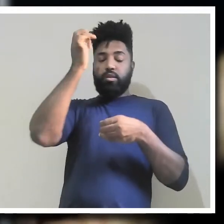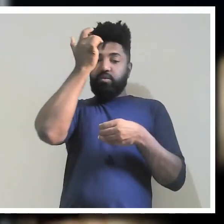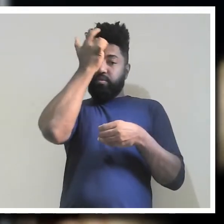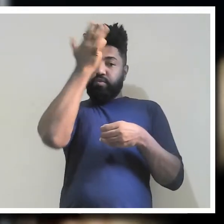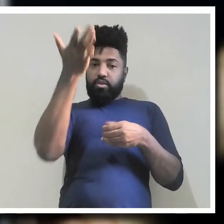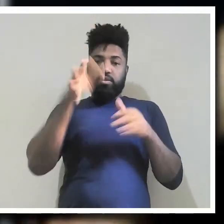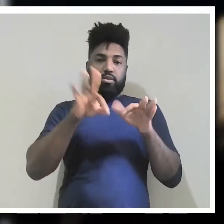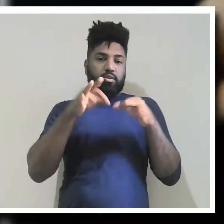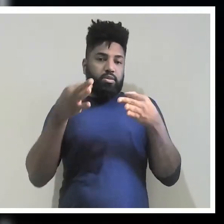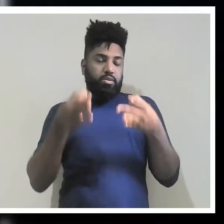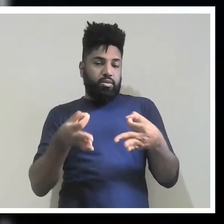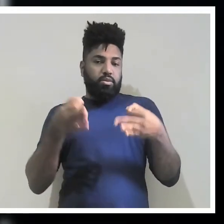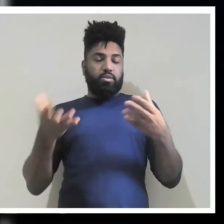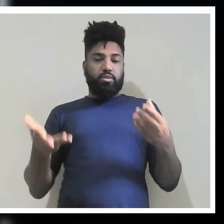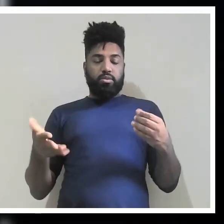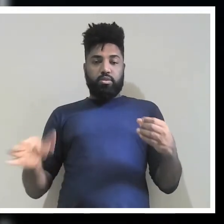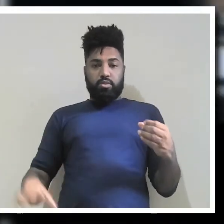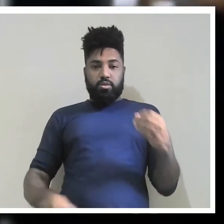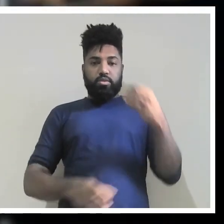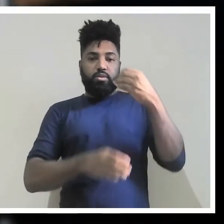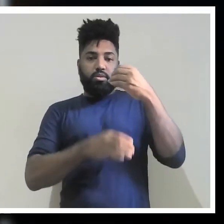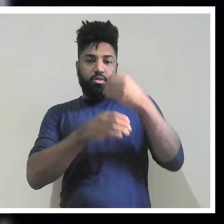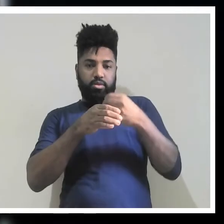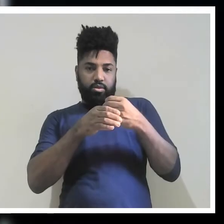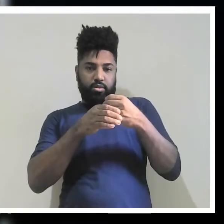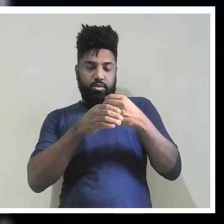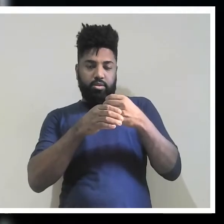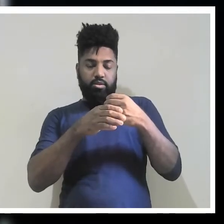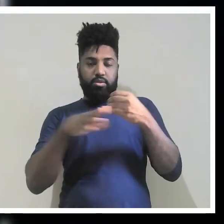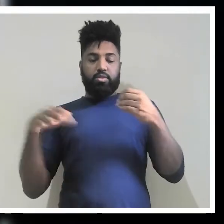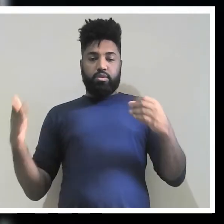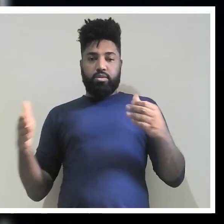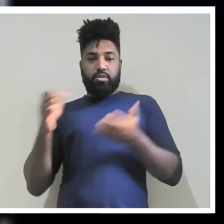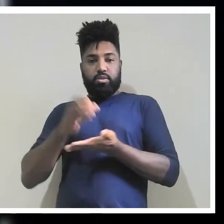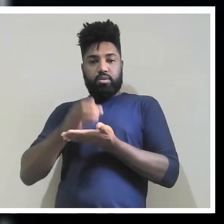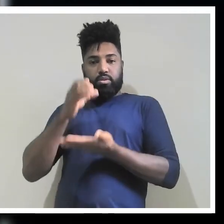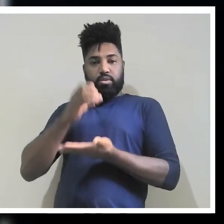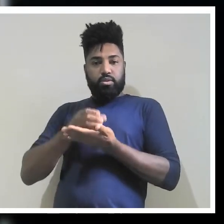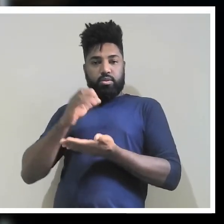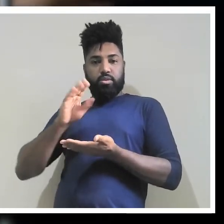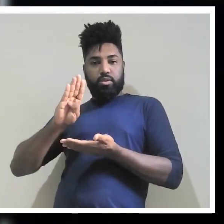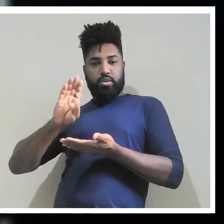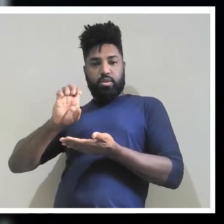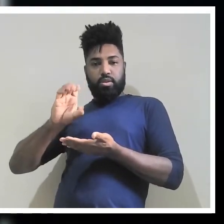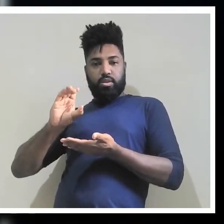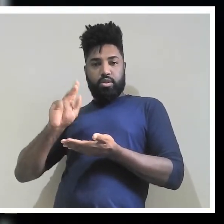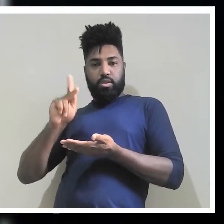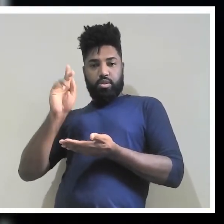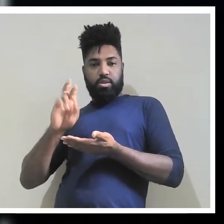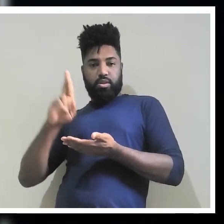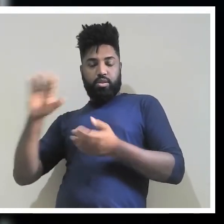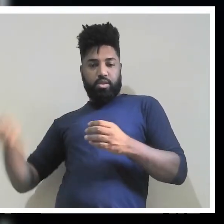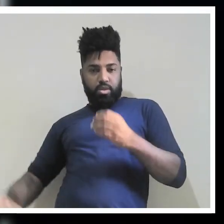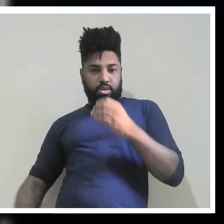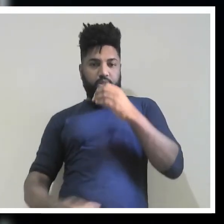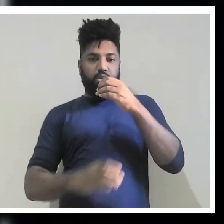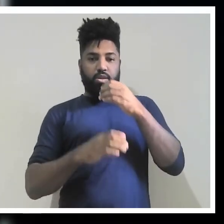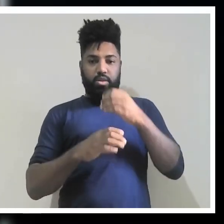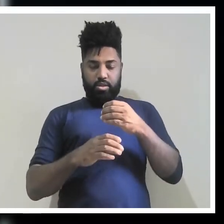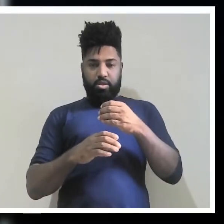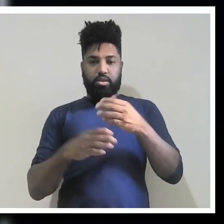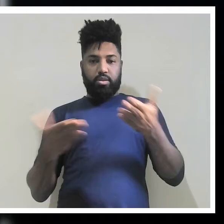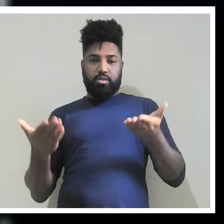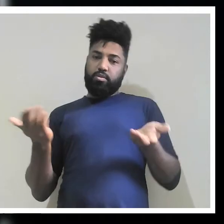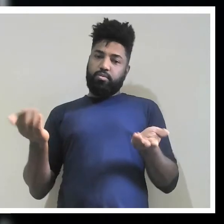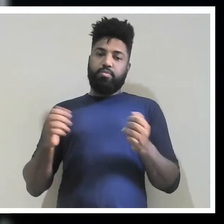o suporte universal, o becker para recolher o filtrado, ou água-mãe, né? São sinônimos, você pode chamar da forma como você